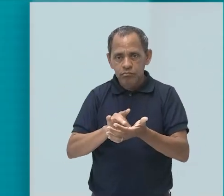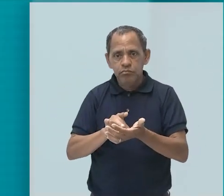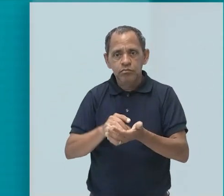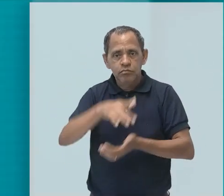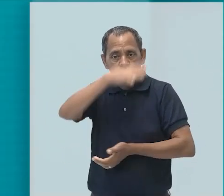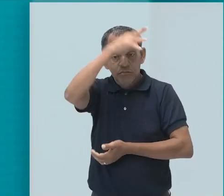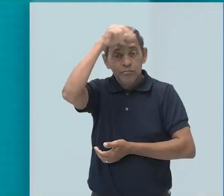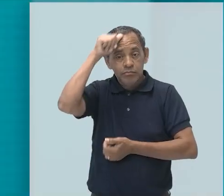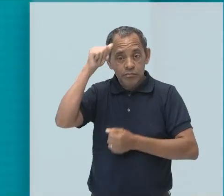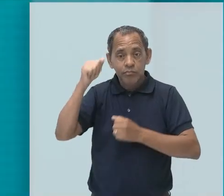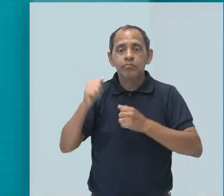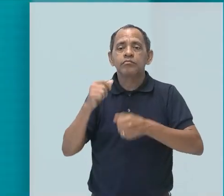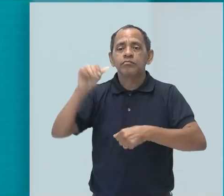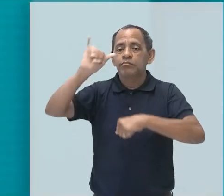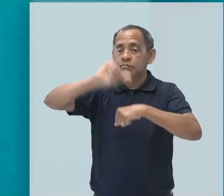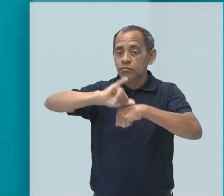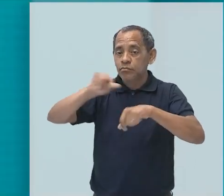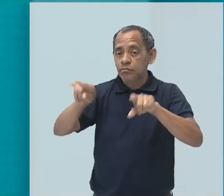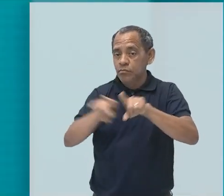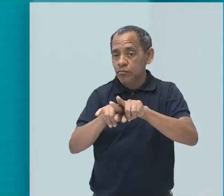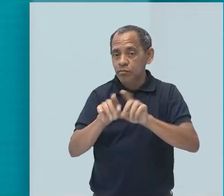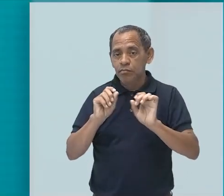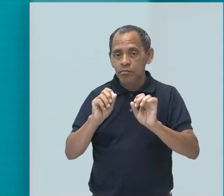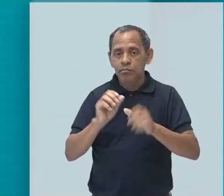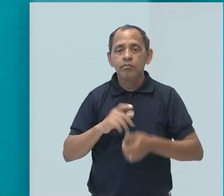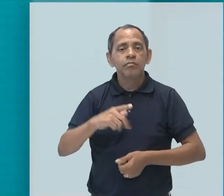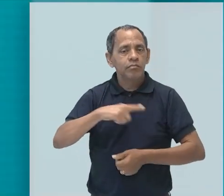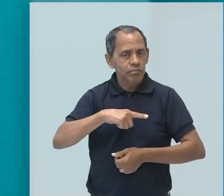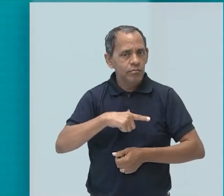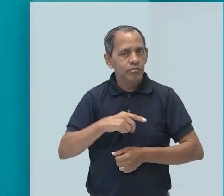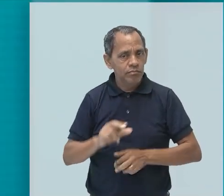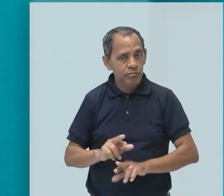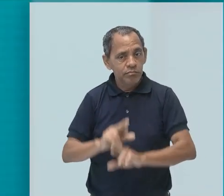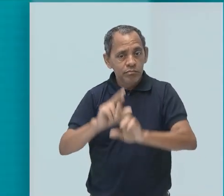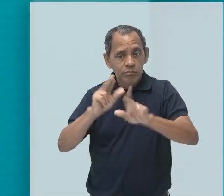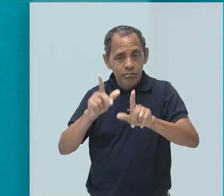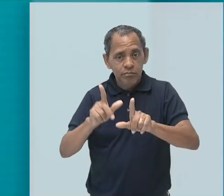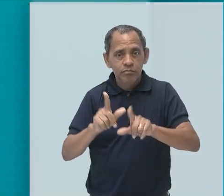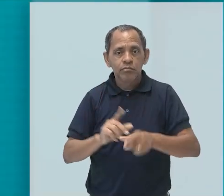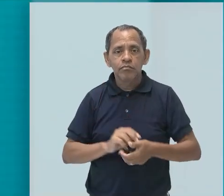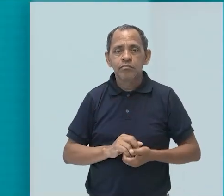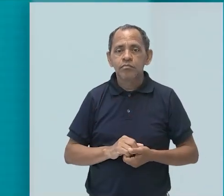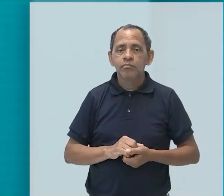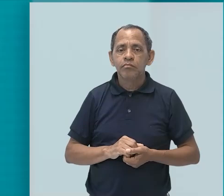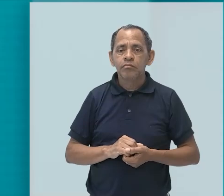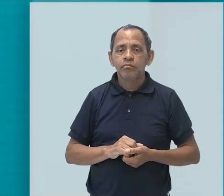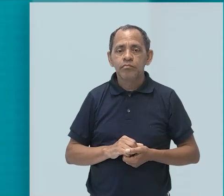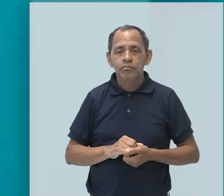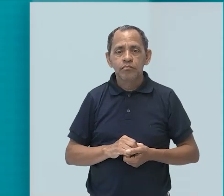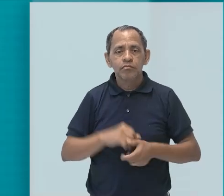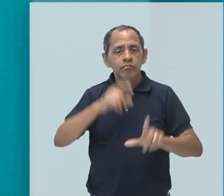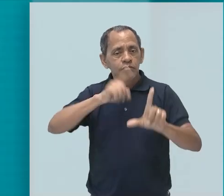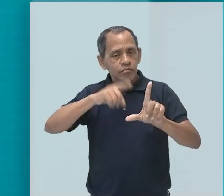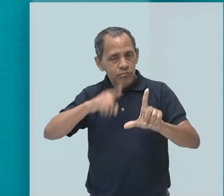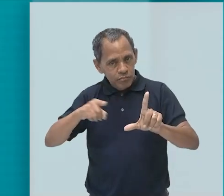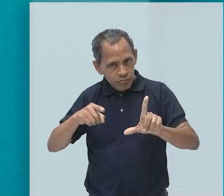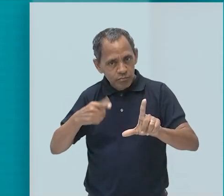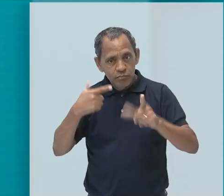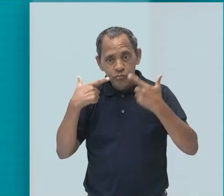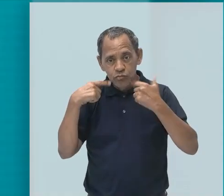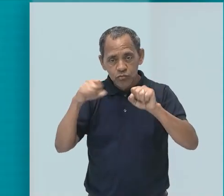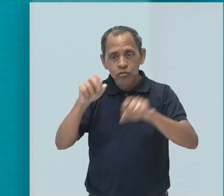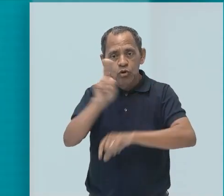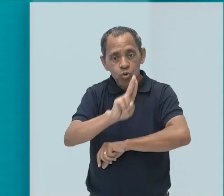vamos dizer assim, e existe sim essa diferença entre a variação linguística que se usa